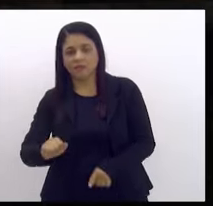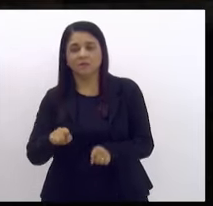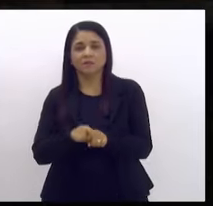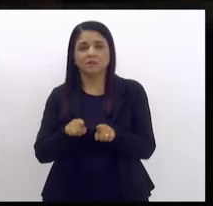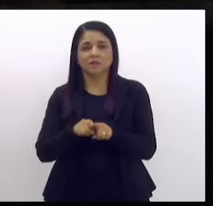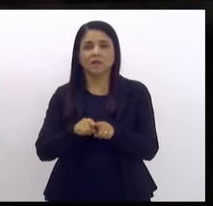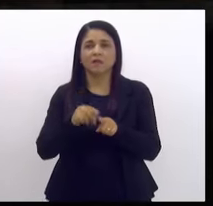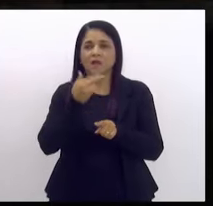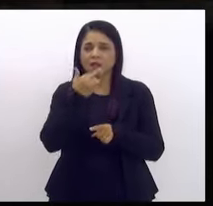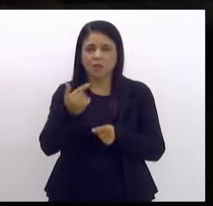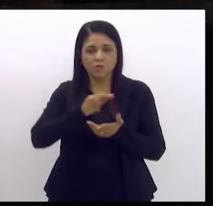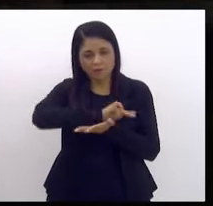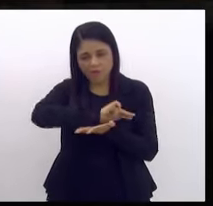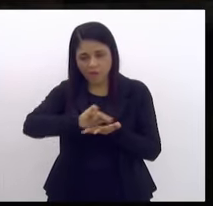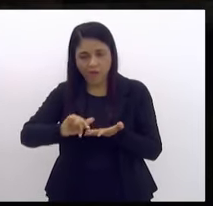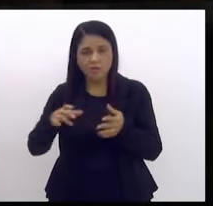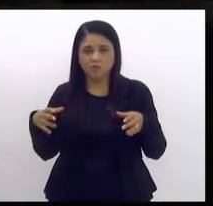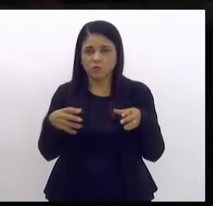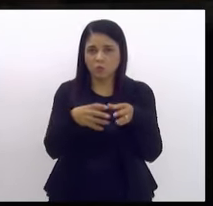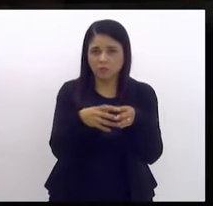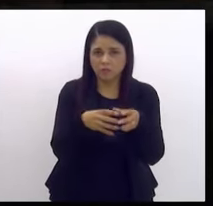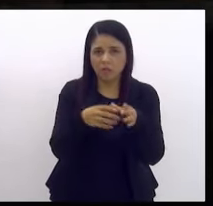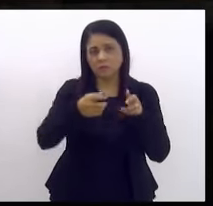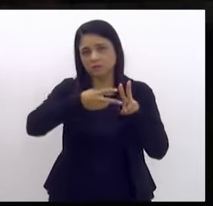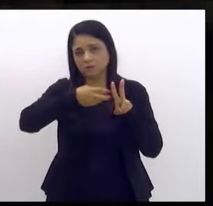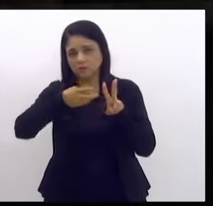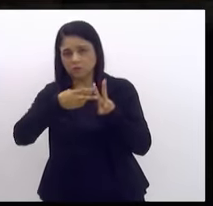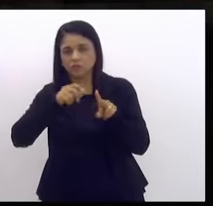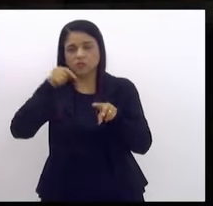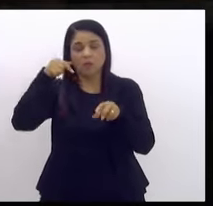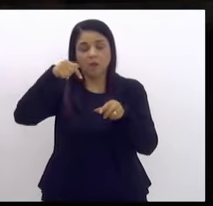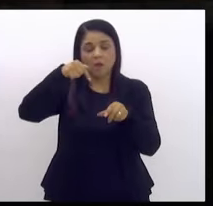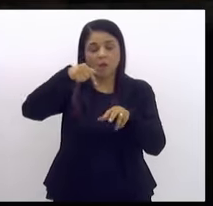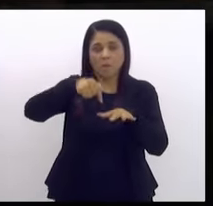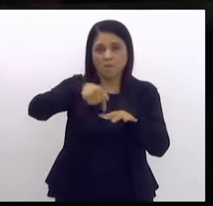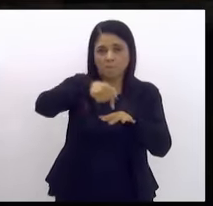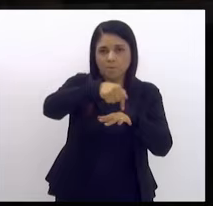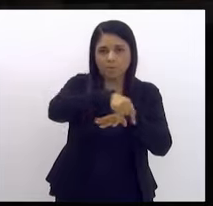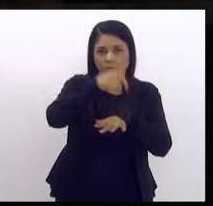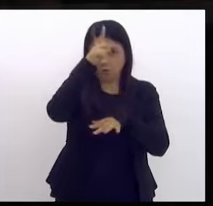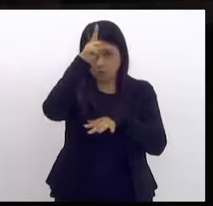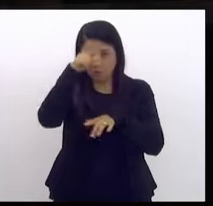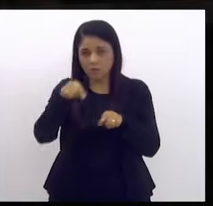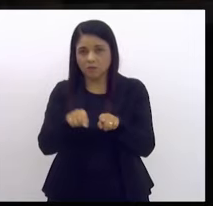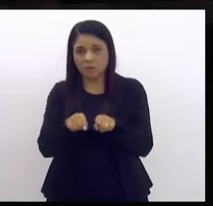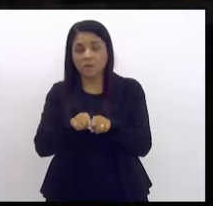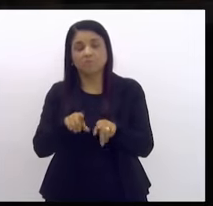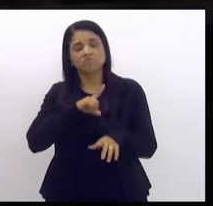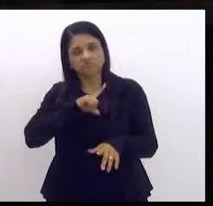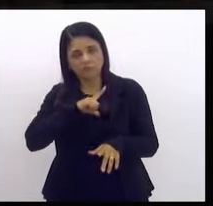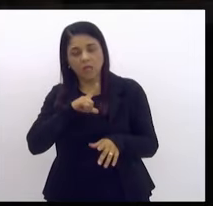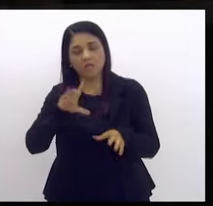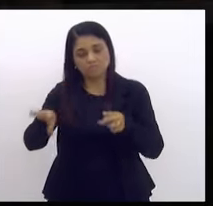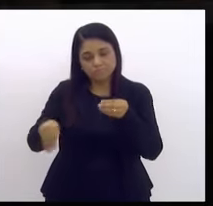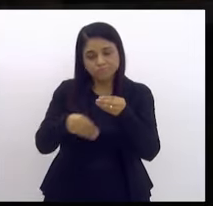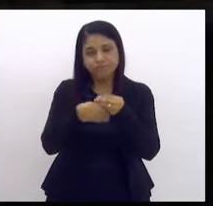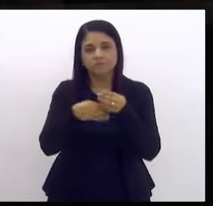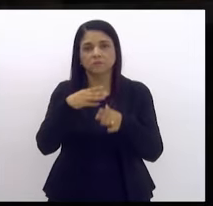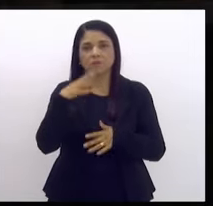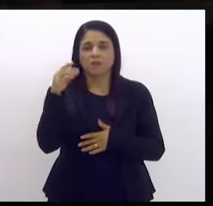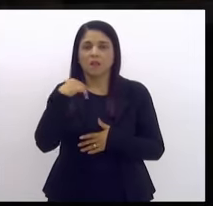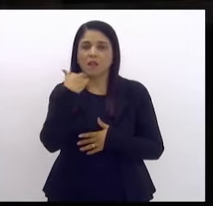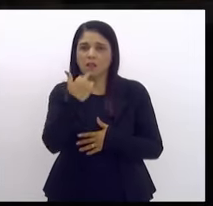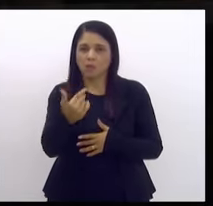substrato das diversas comunidades indígenas ainda fazem parte da nossa língua portuguesa. E é essa língua portuguesa muito viva,